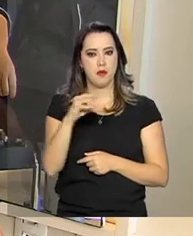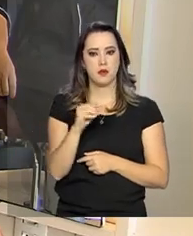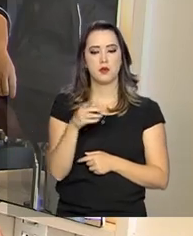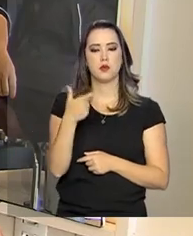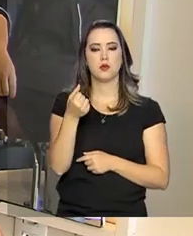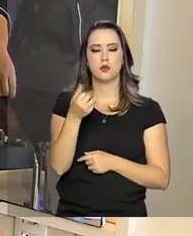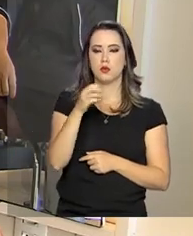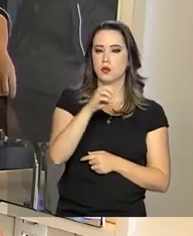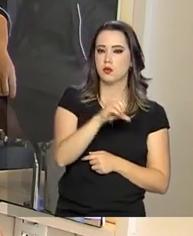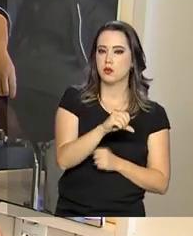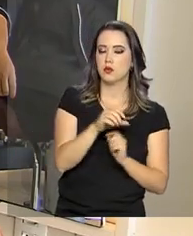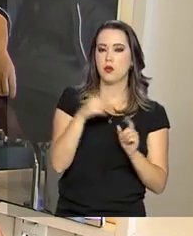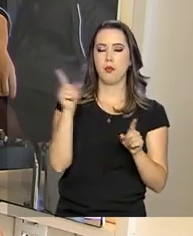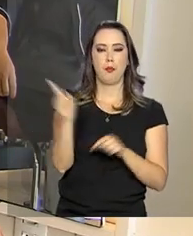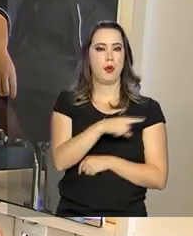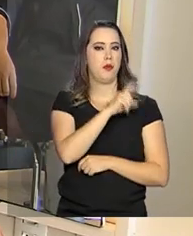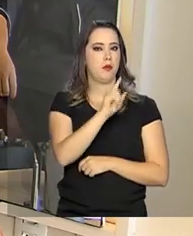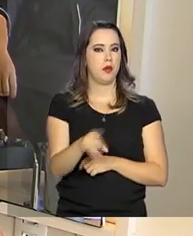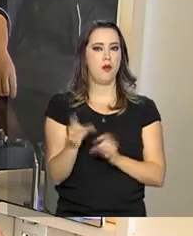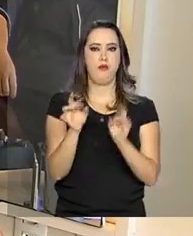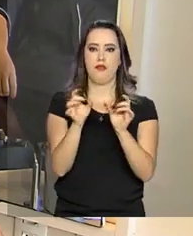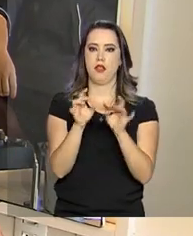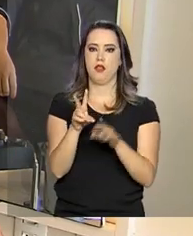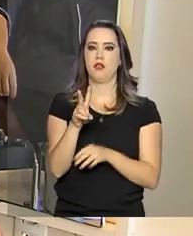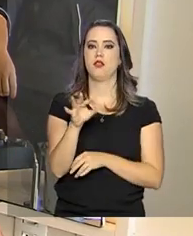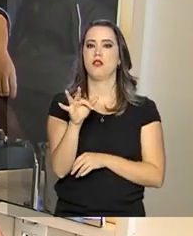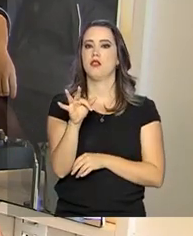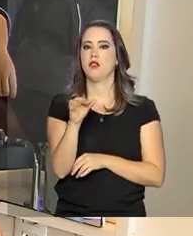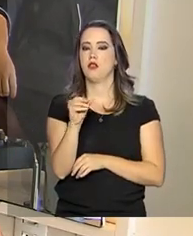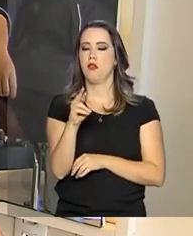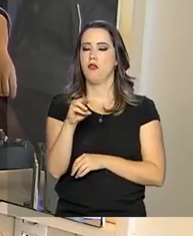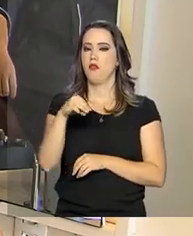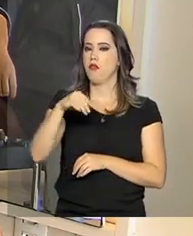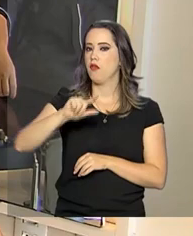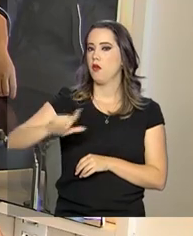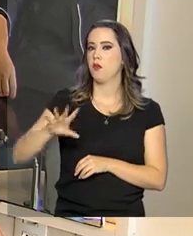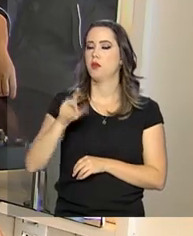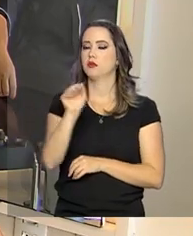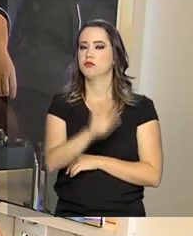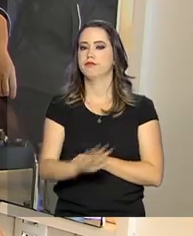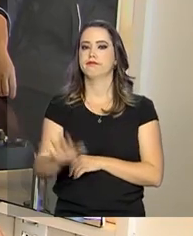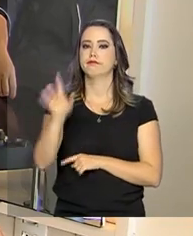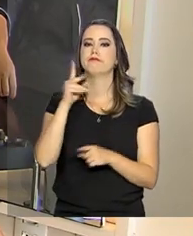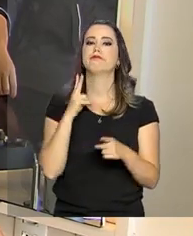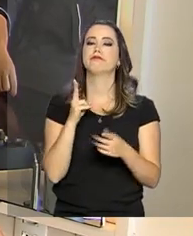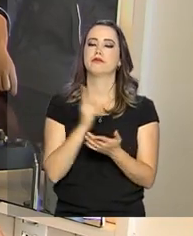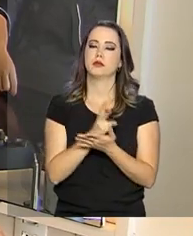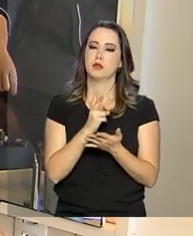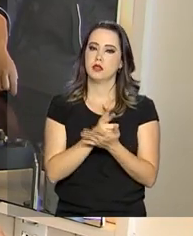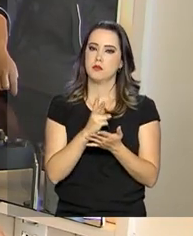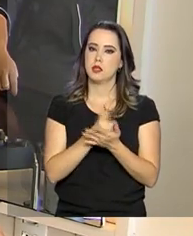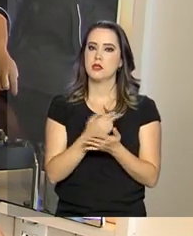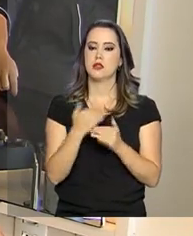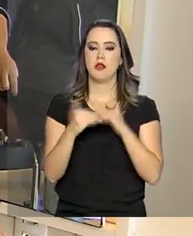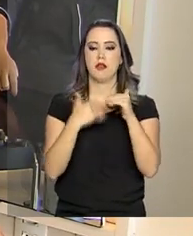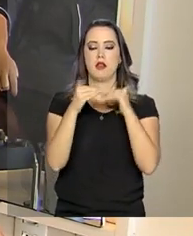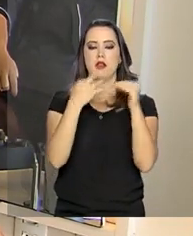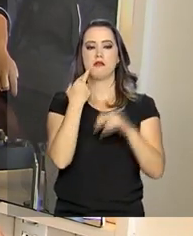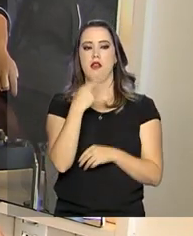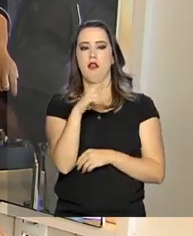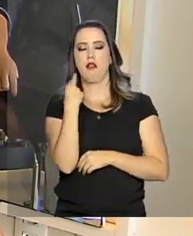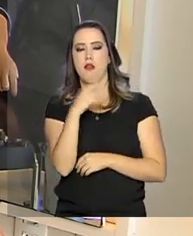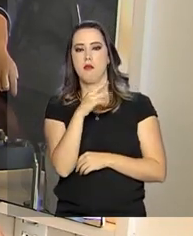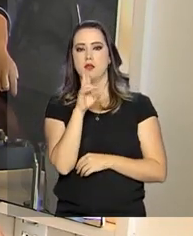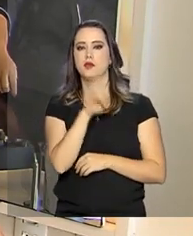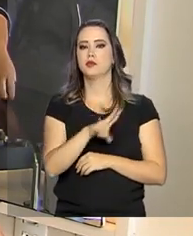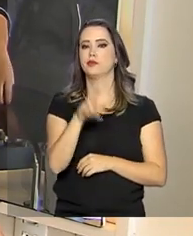Sanitária proibiu a venda do formol puro no país inteiro. Ainda assim, a Anvisa tem recebido um número crescente de denúncias